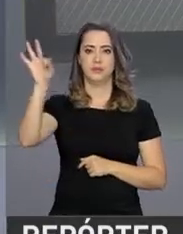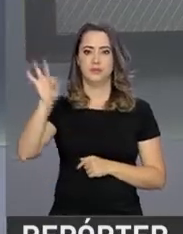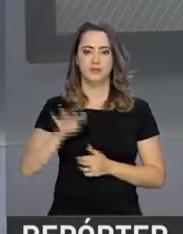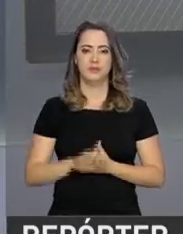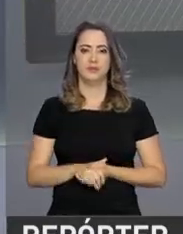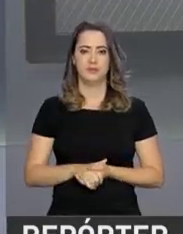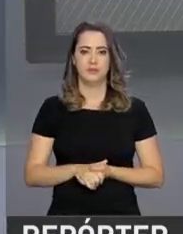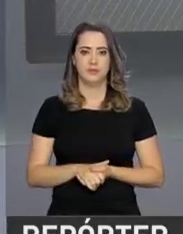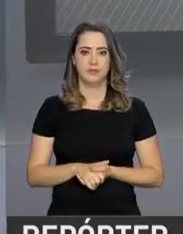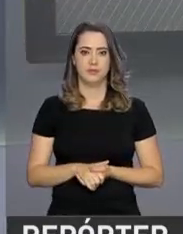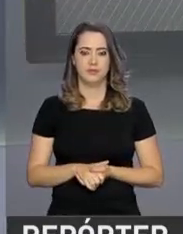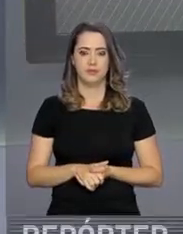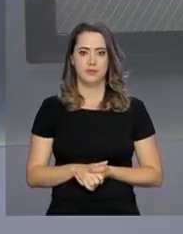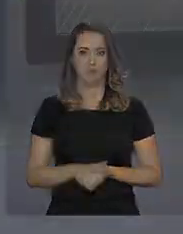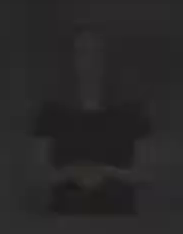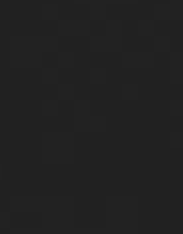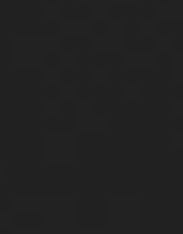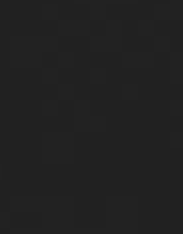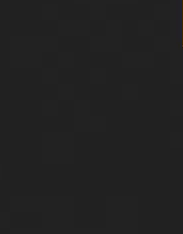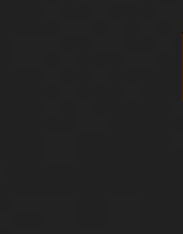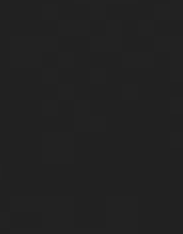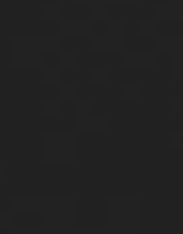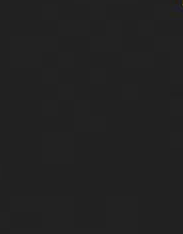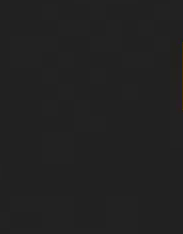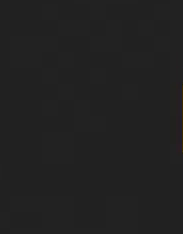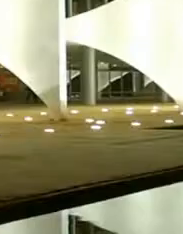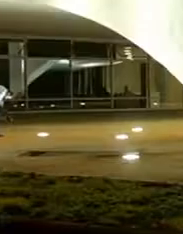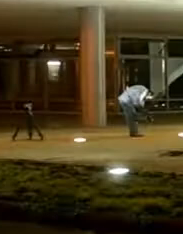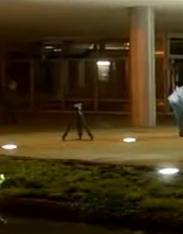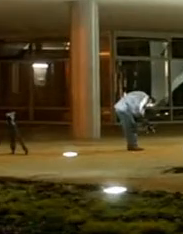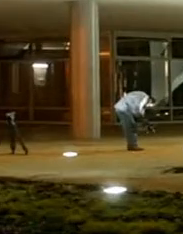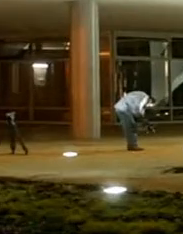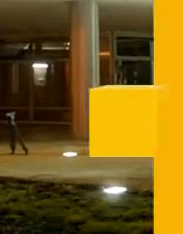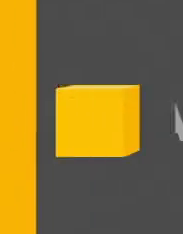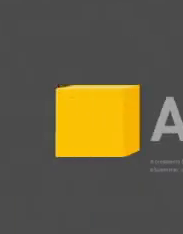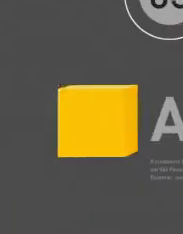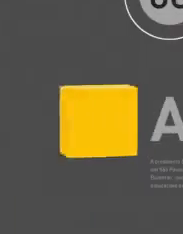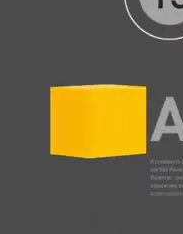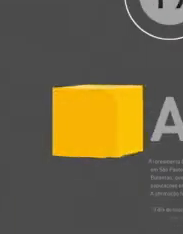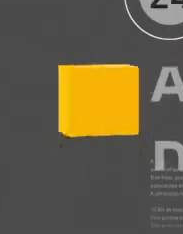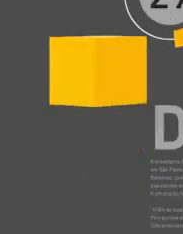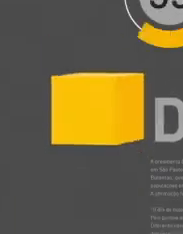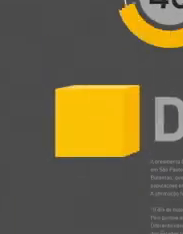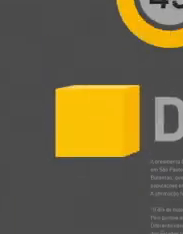a TV do Governo Federal.